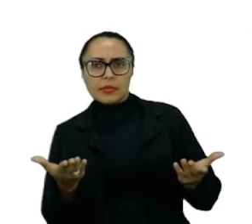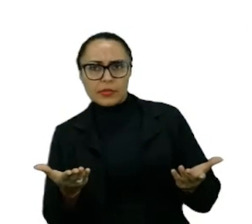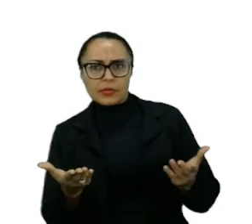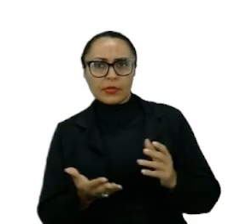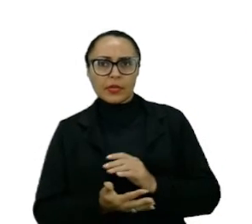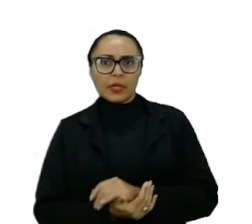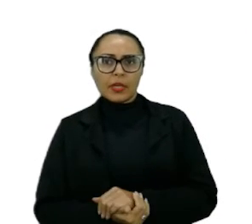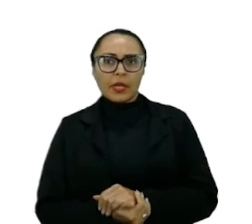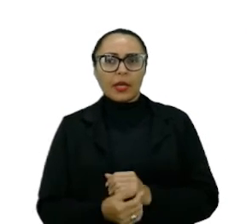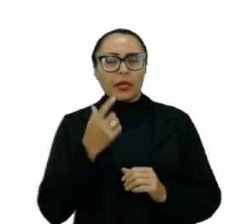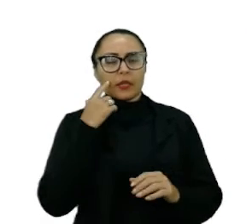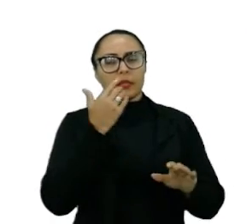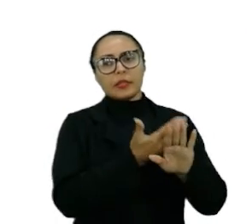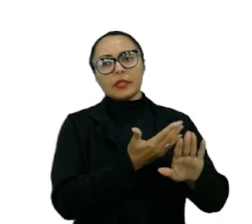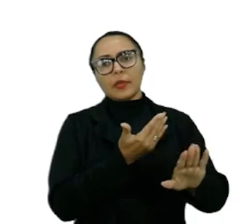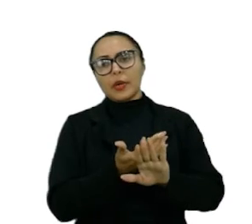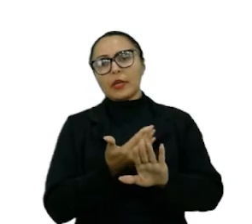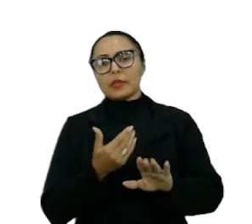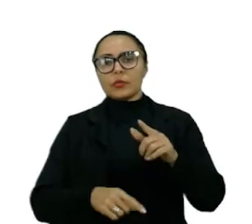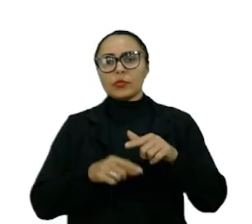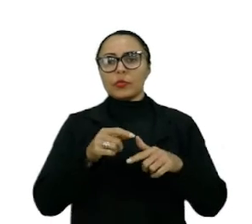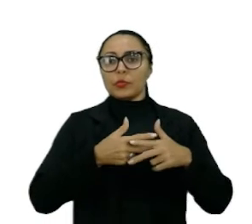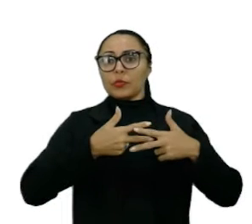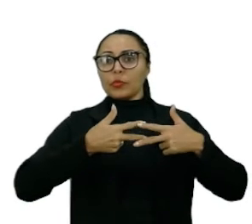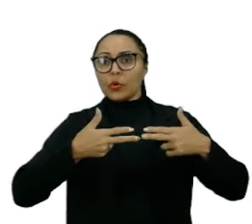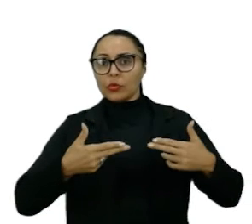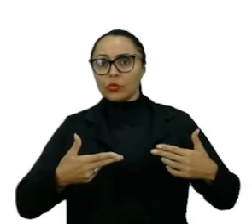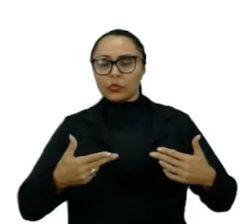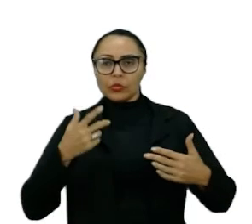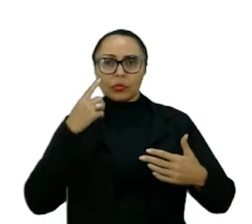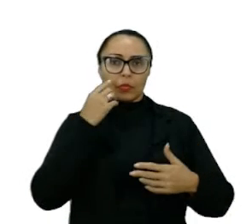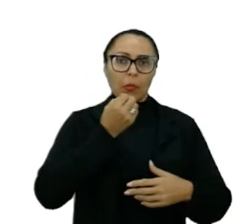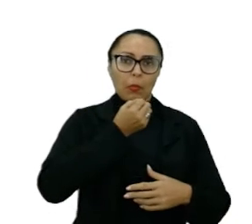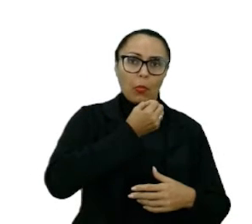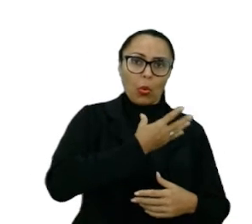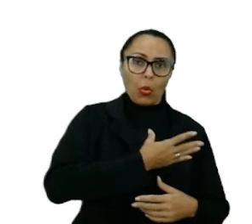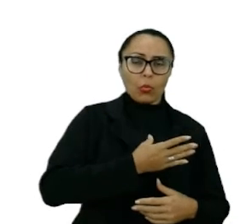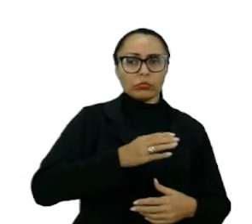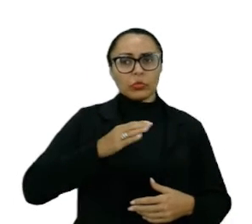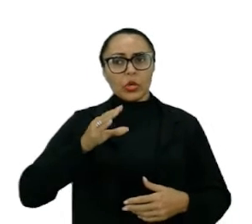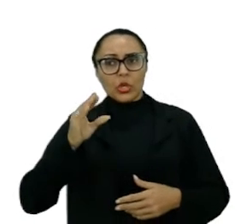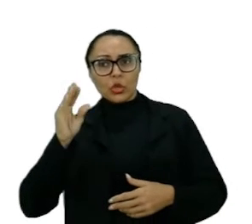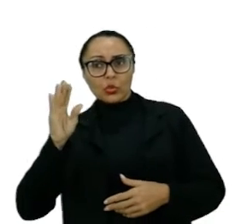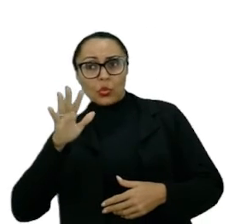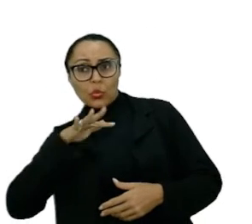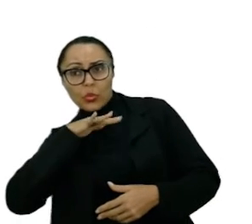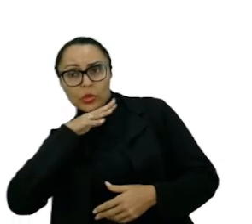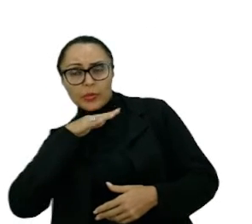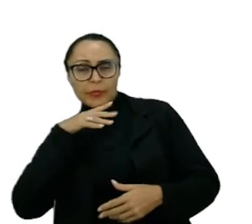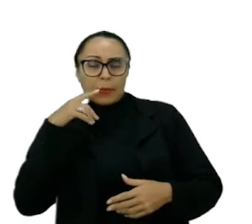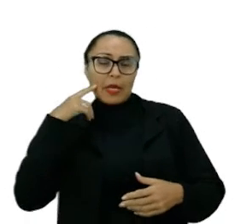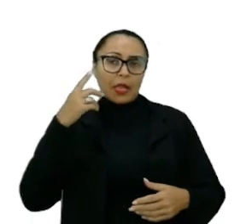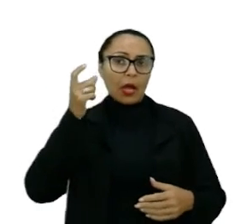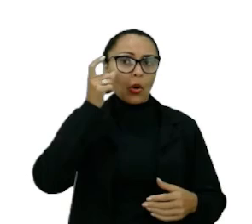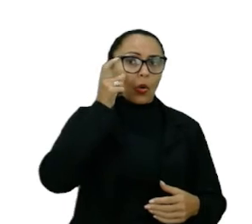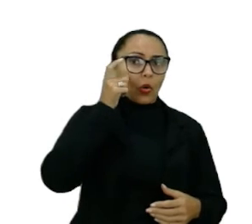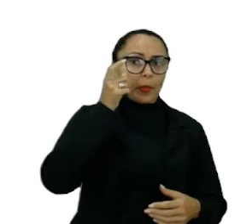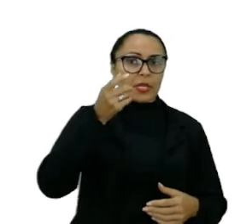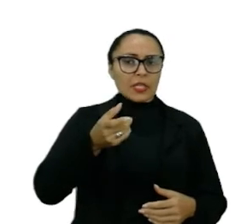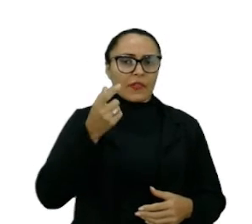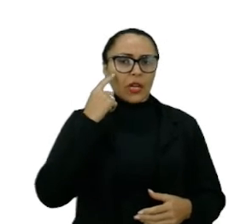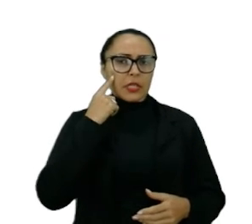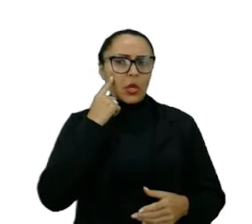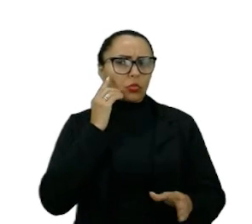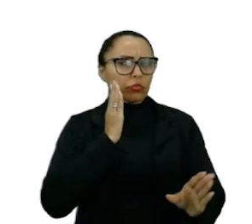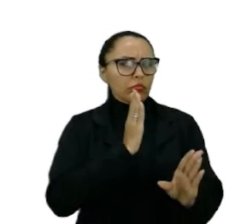a separação do produto bom do defeituoso pela observação direta